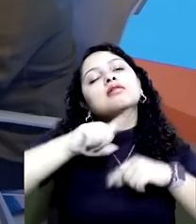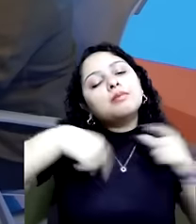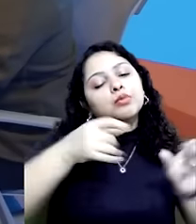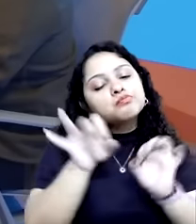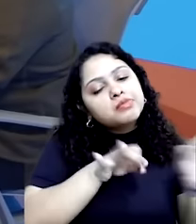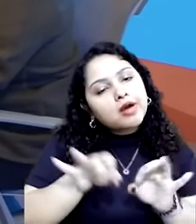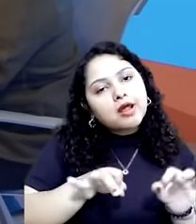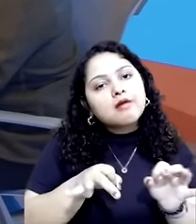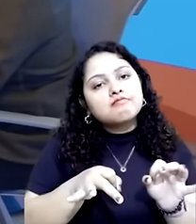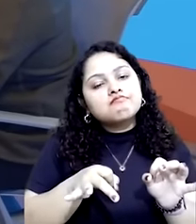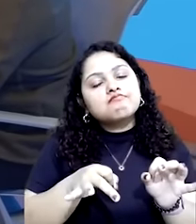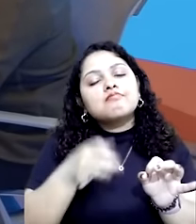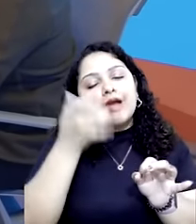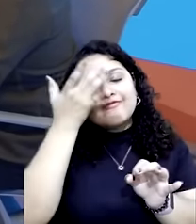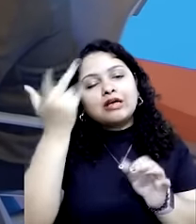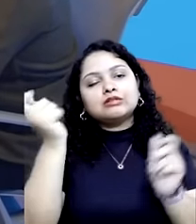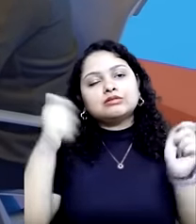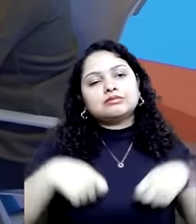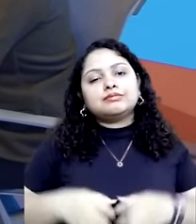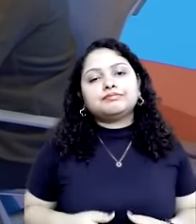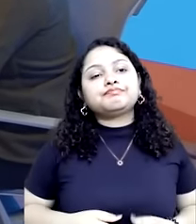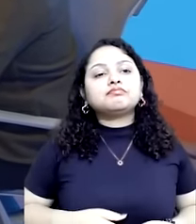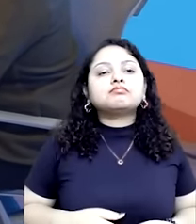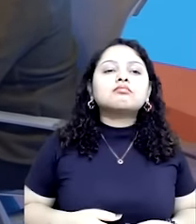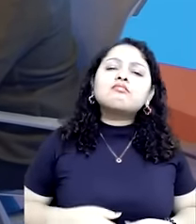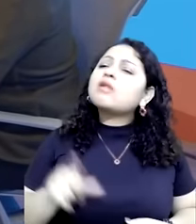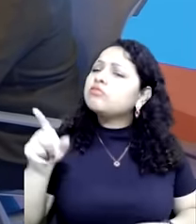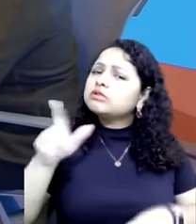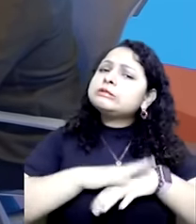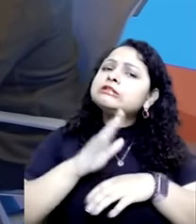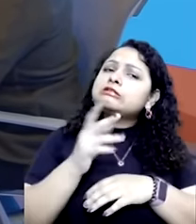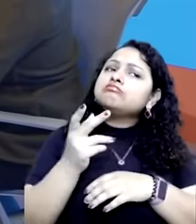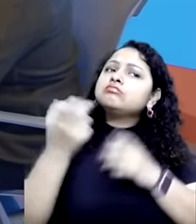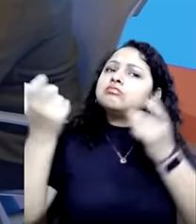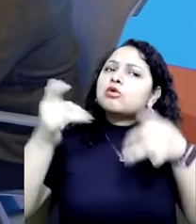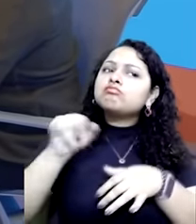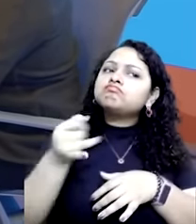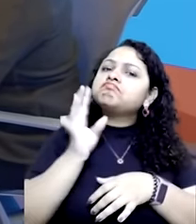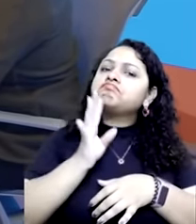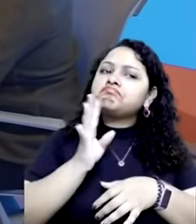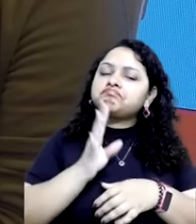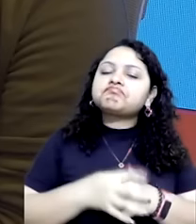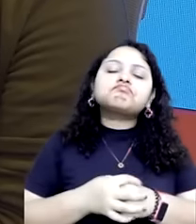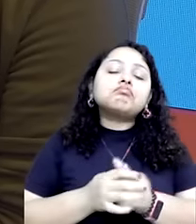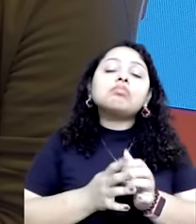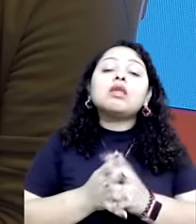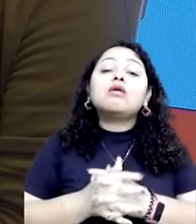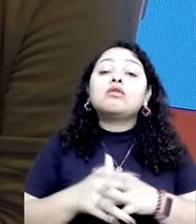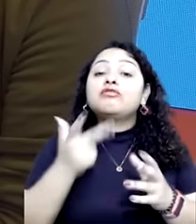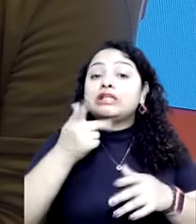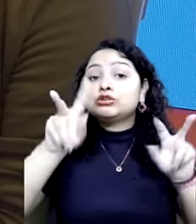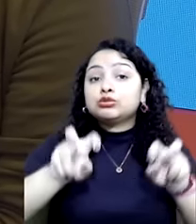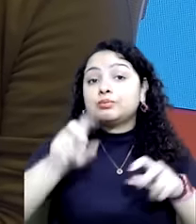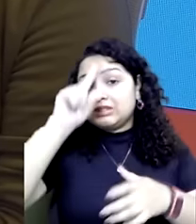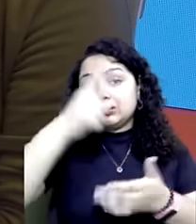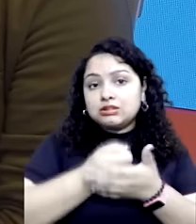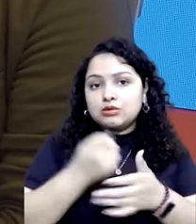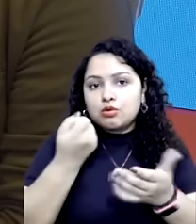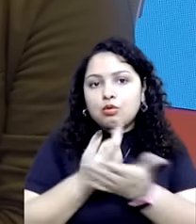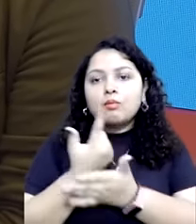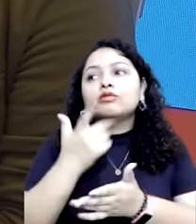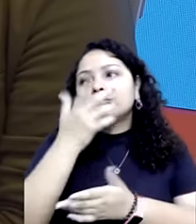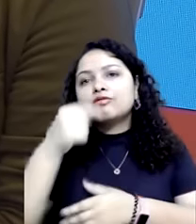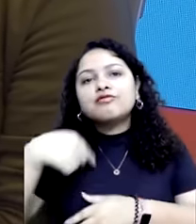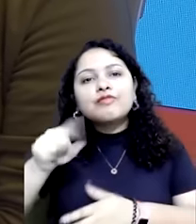bacana é é vou só complementar que eu acho pegou um gancho bem legal que eu acho o seguinte né porque quando a gente fala de decisão de compra quando a pessoa vai num